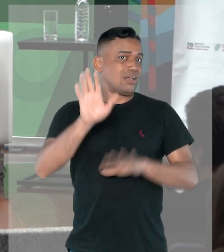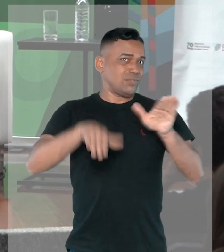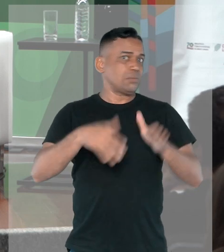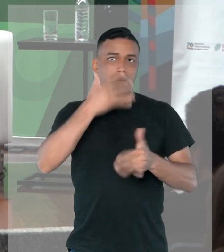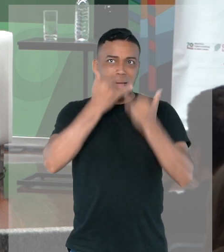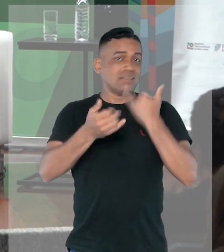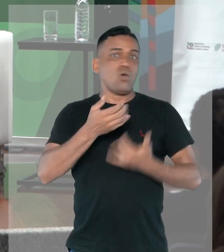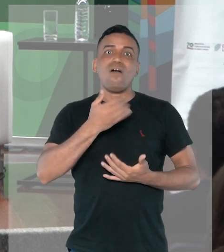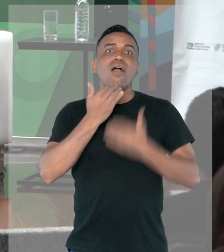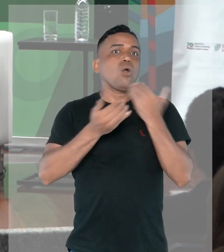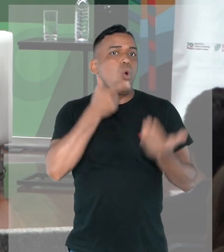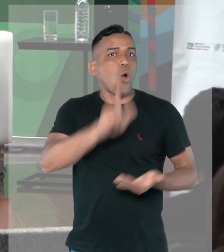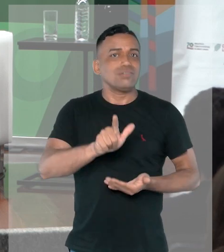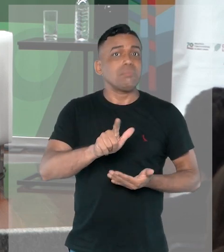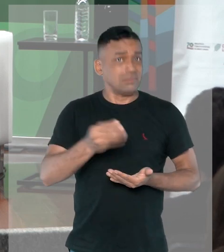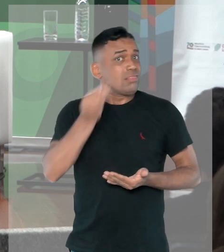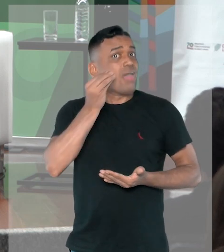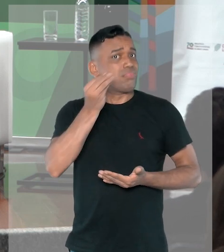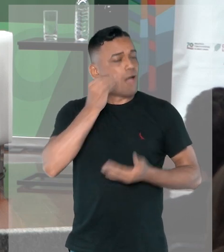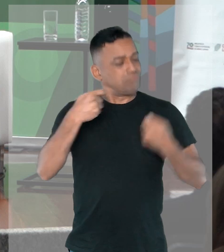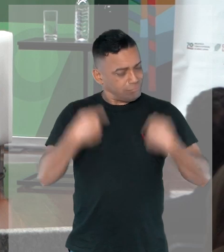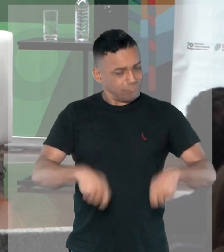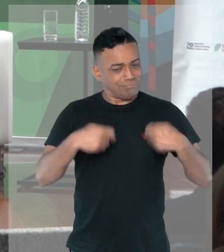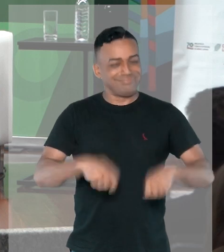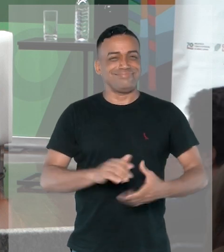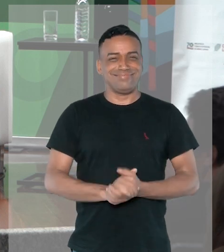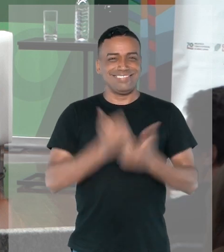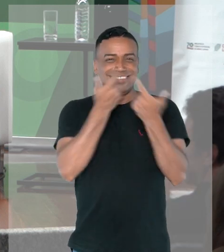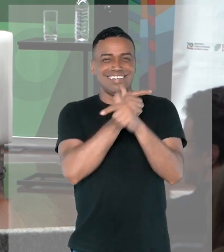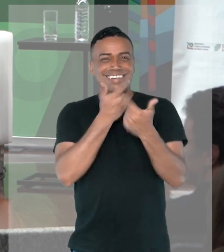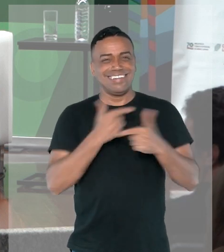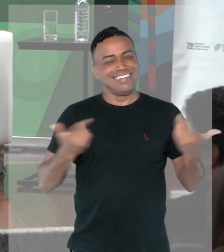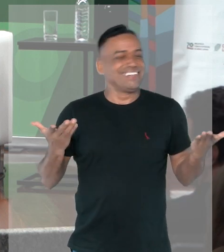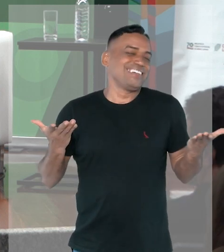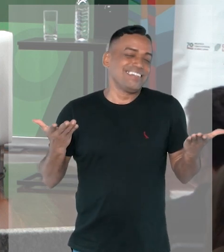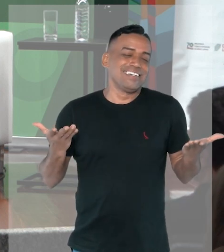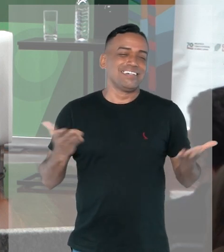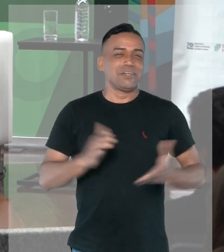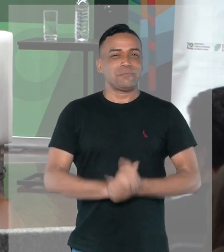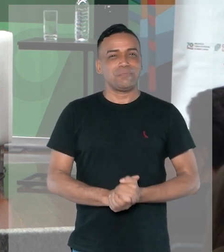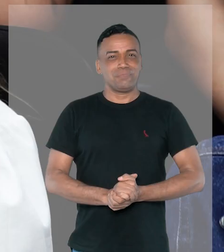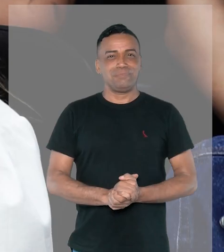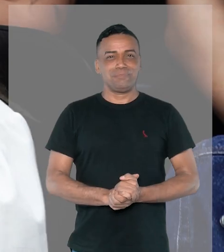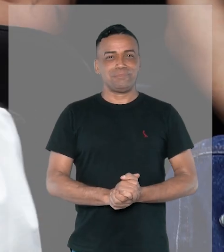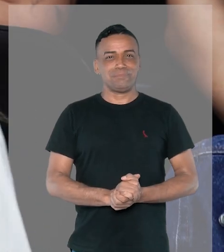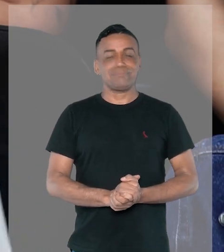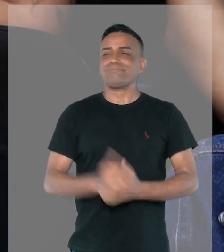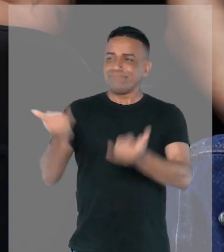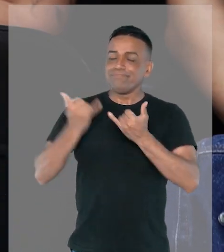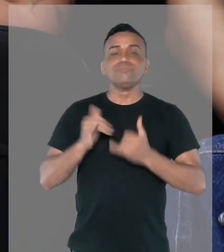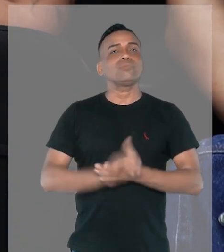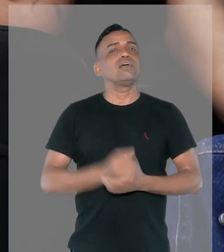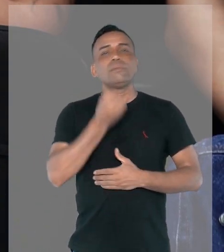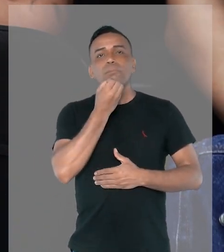mas não deixe de tentar. Uma espectadora faz uma pergunta ao microfone. Diga.